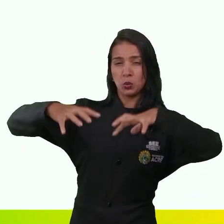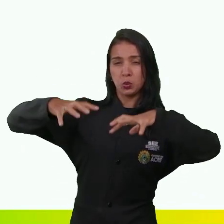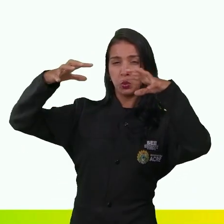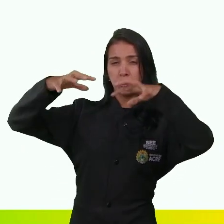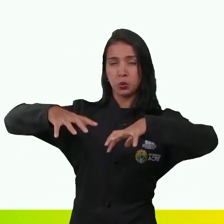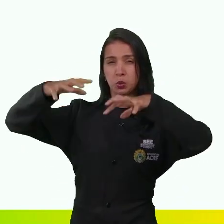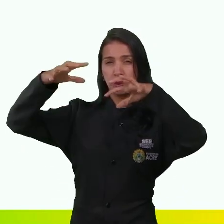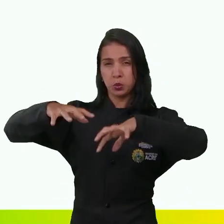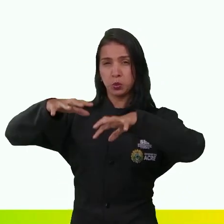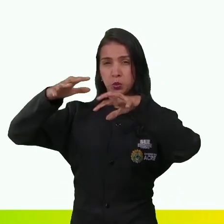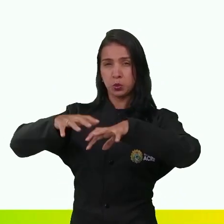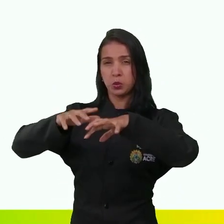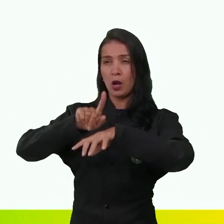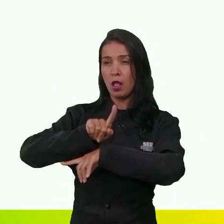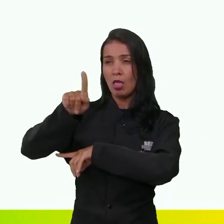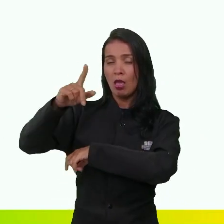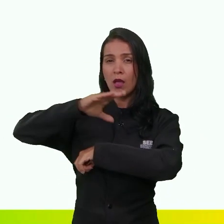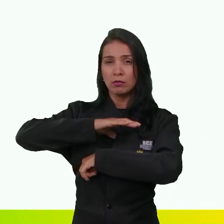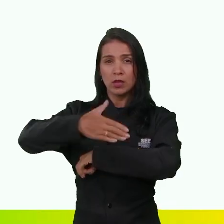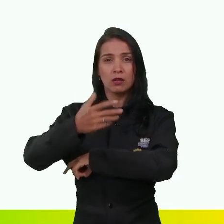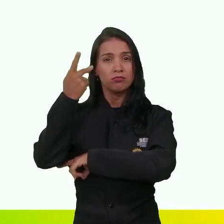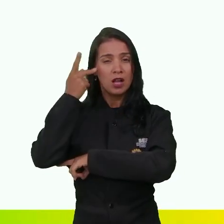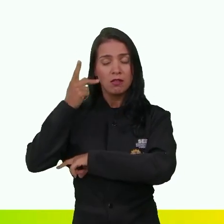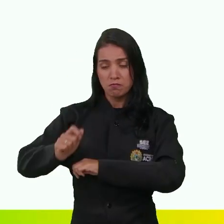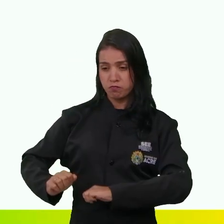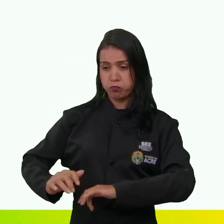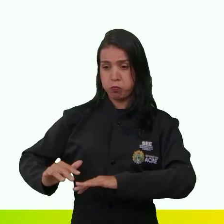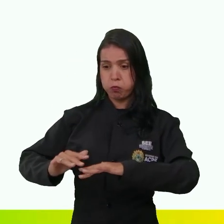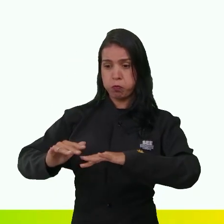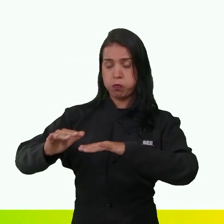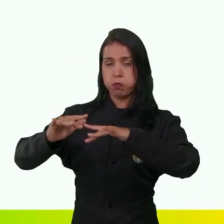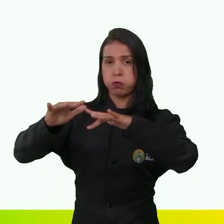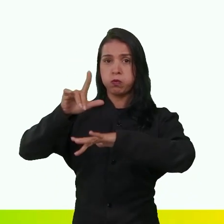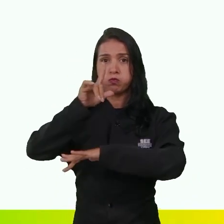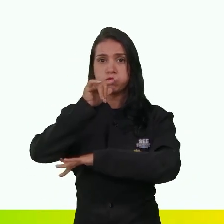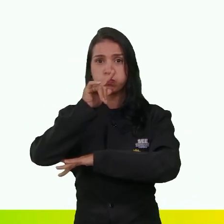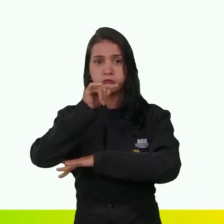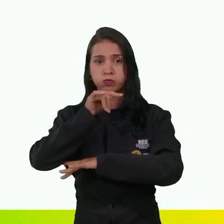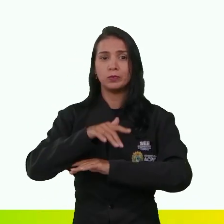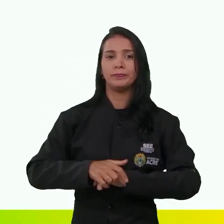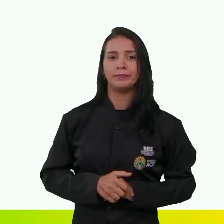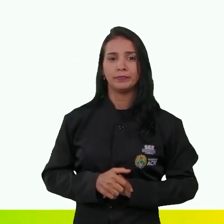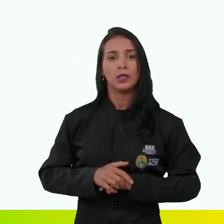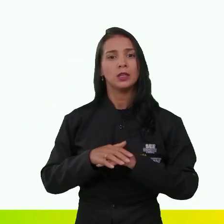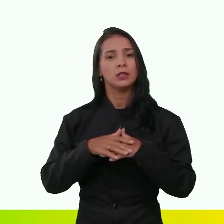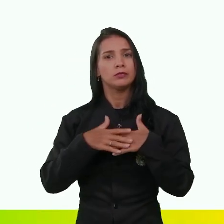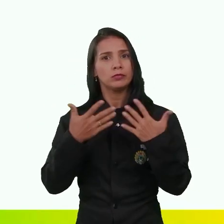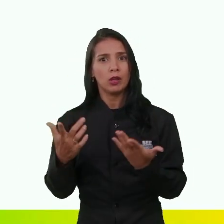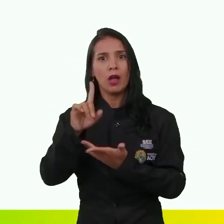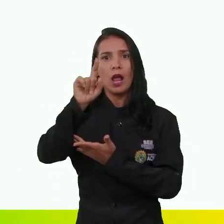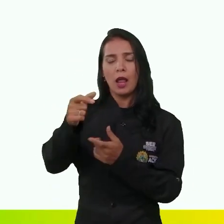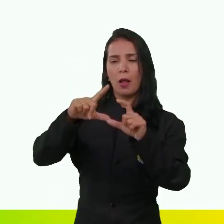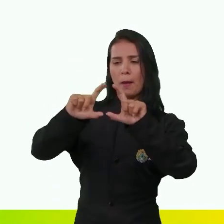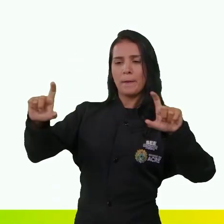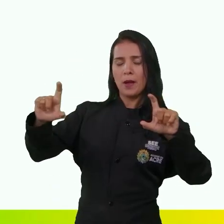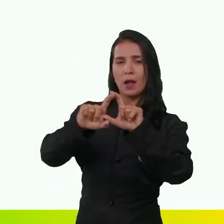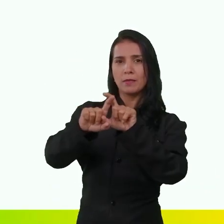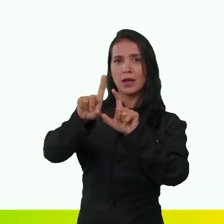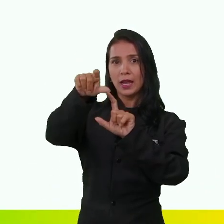intensa causa alagamentos em São Paulo. A partir dessa ideia